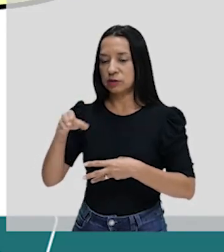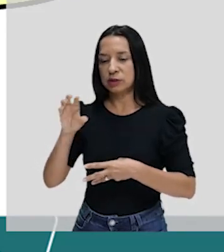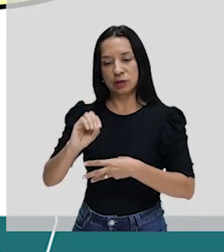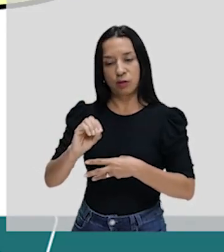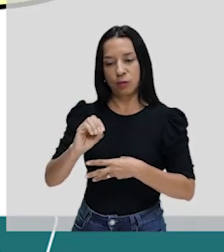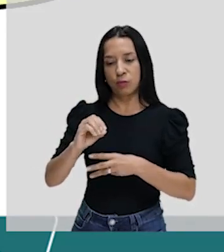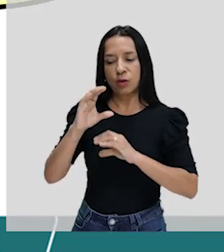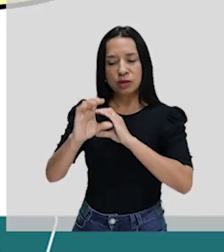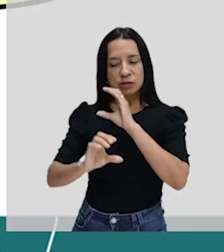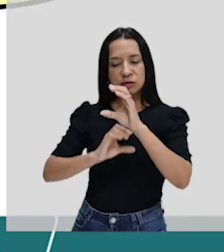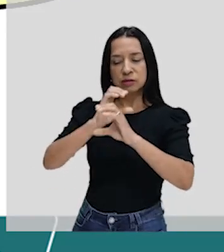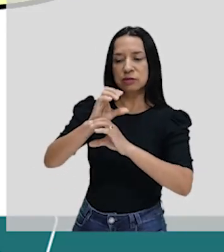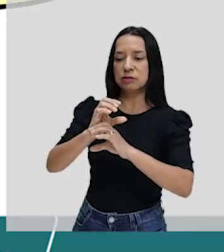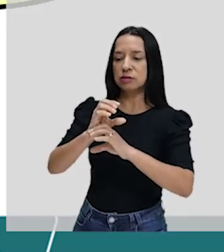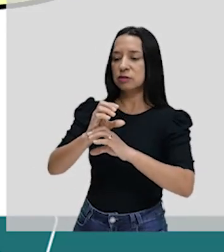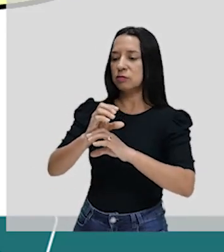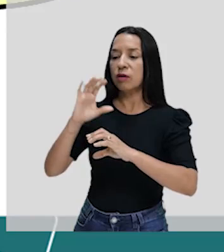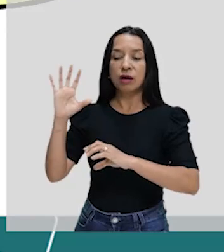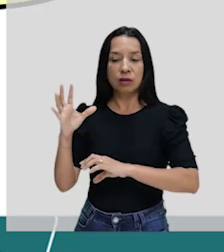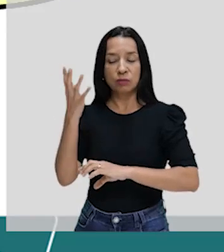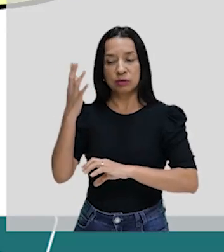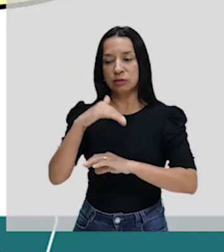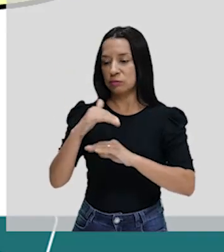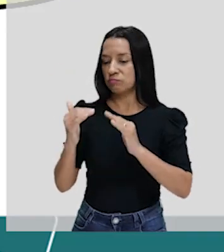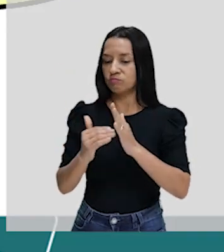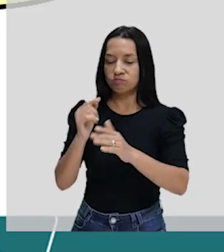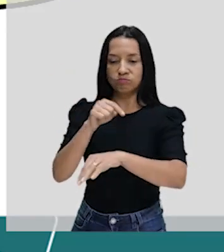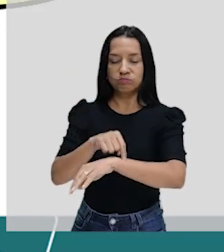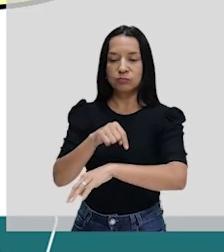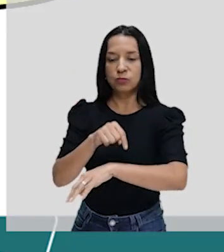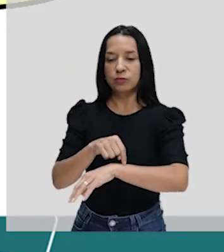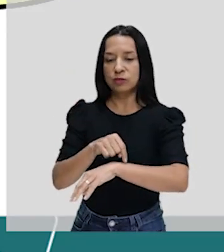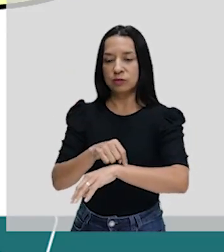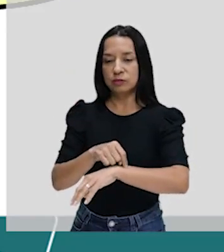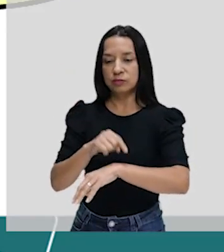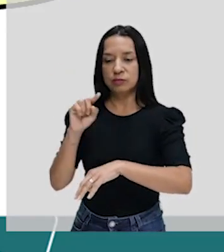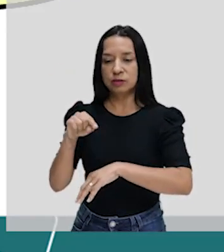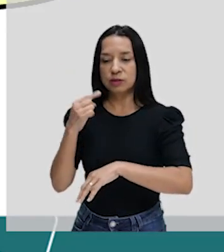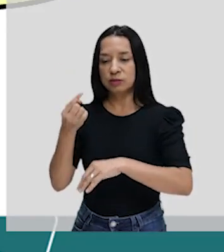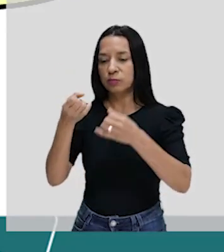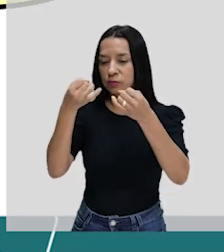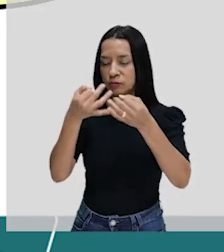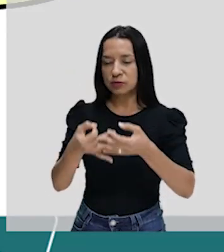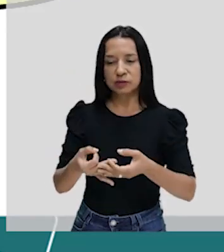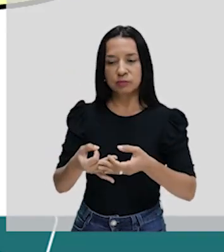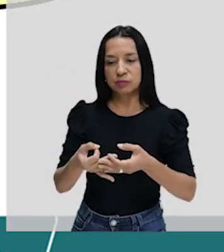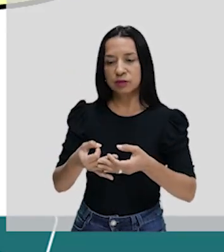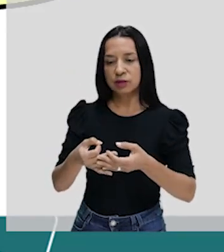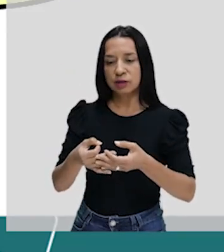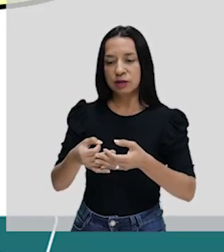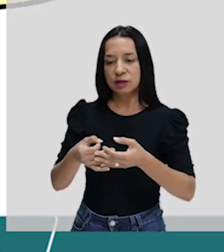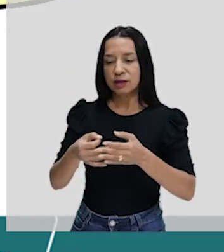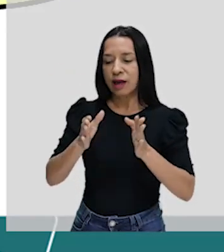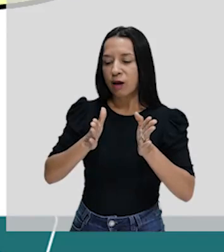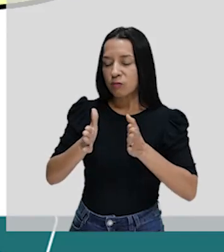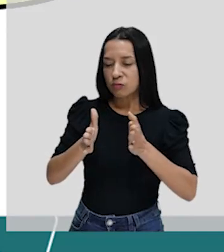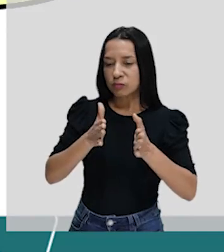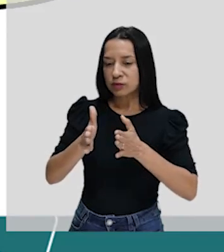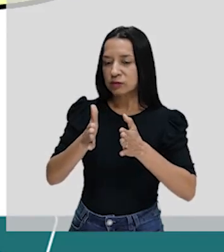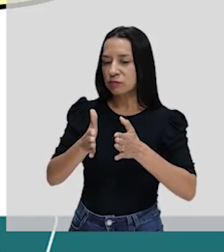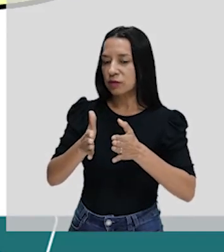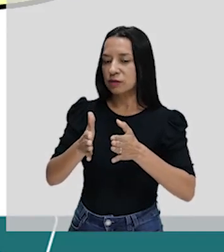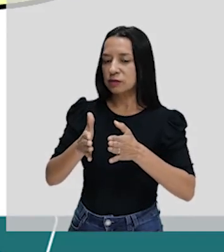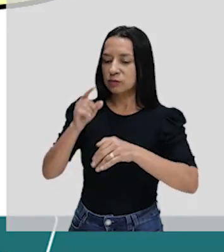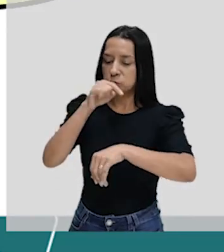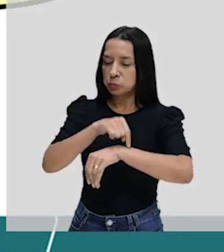vai acontecendo. Daqui a pouco eu vou mostrar o slide para vocês que eu falo das divisões de micro, meso, macro, sessões de treinamento e